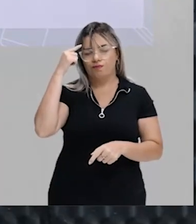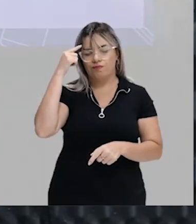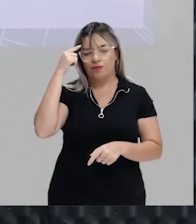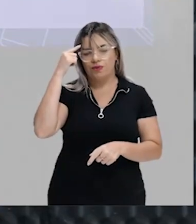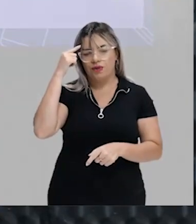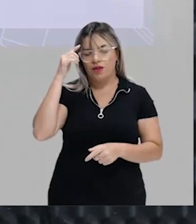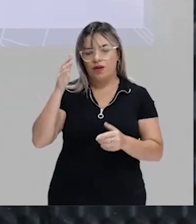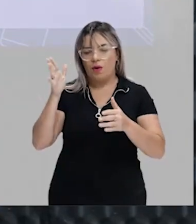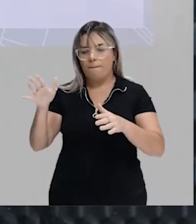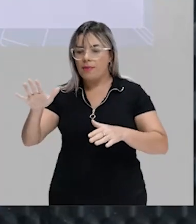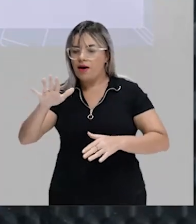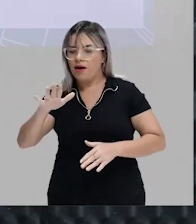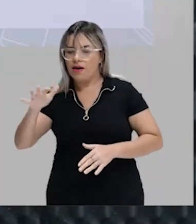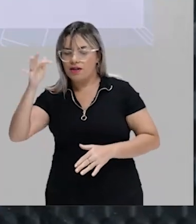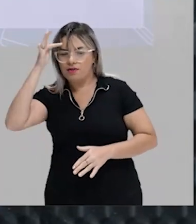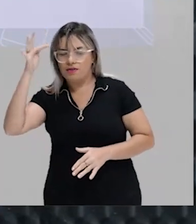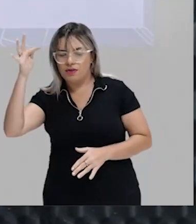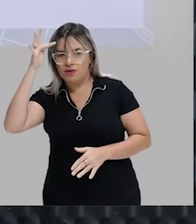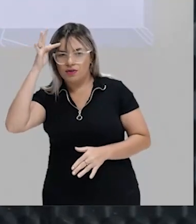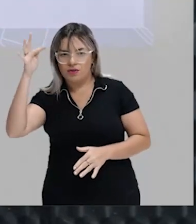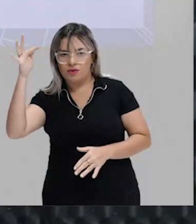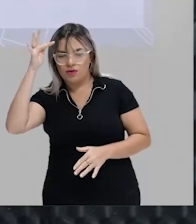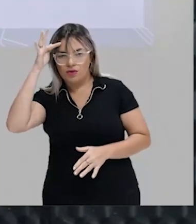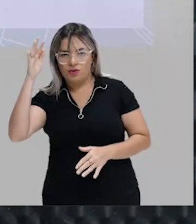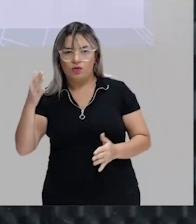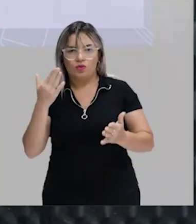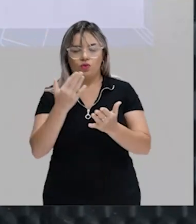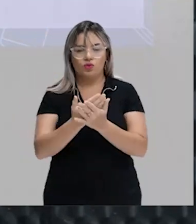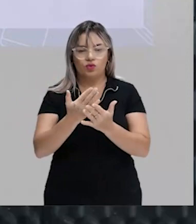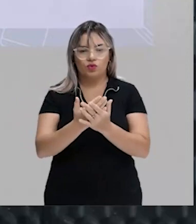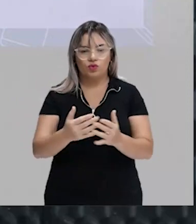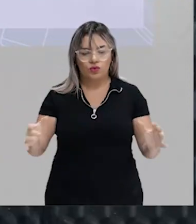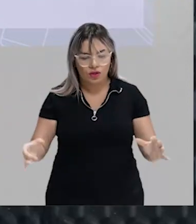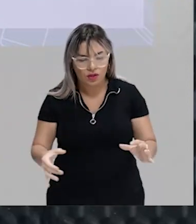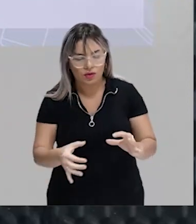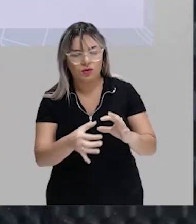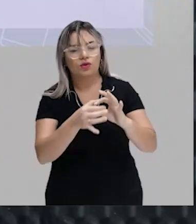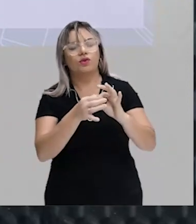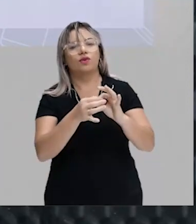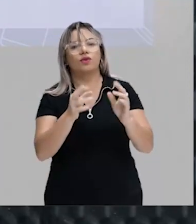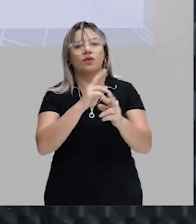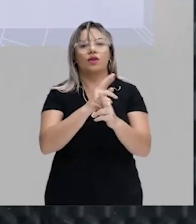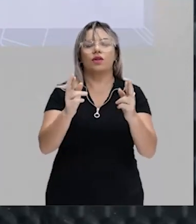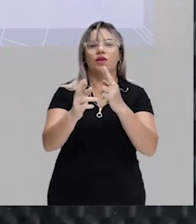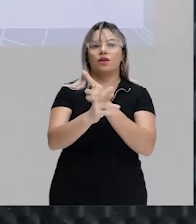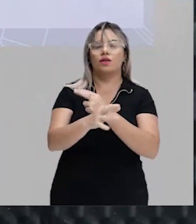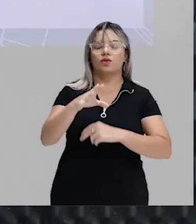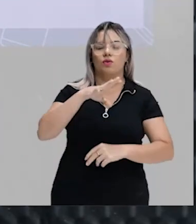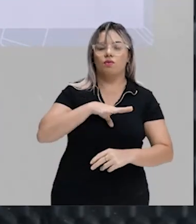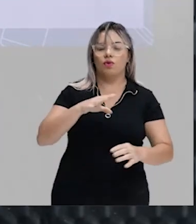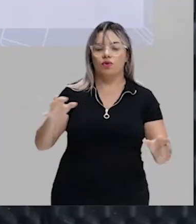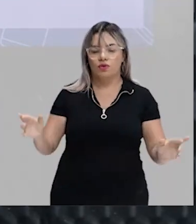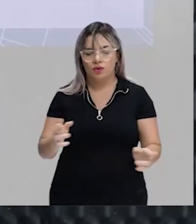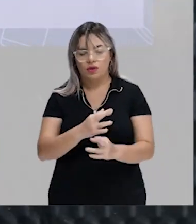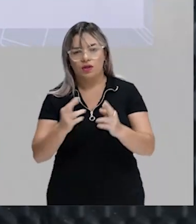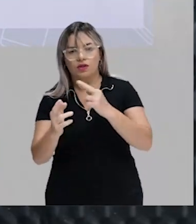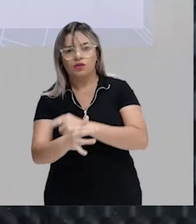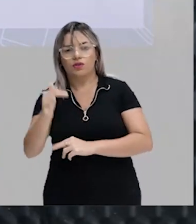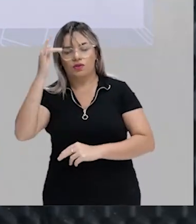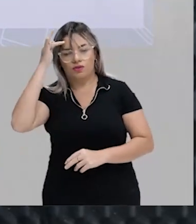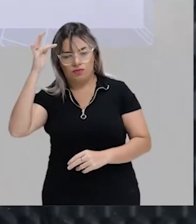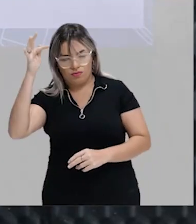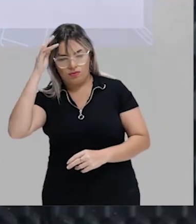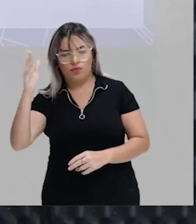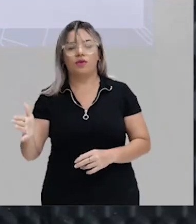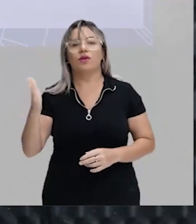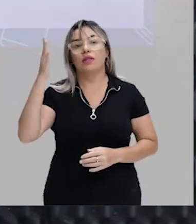filosofia, é só um prenúncio, um assunto está ligado ao outro, a gente puxa aqui para que você não fique aéreo.